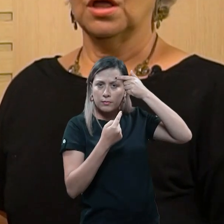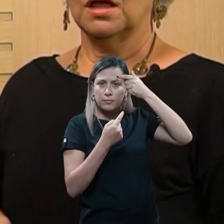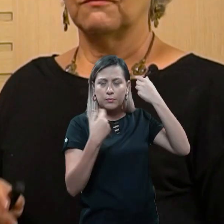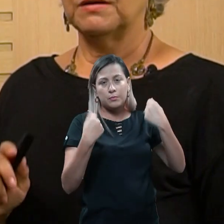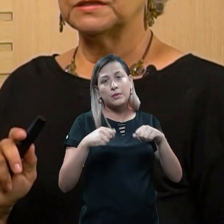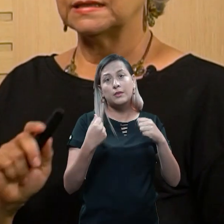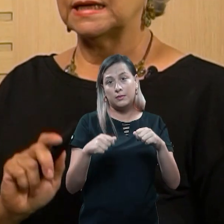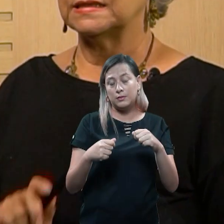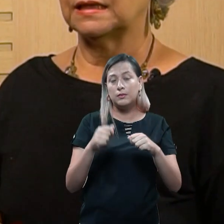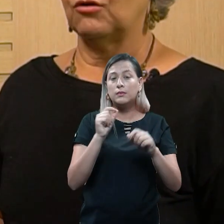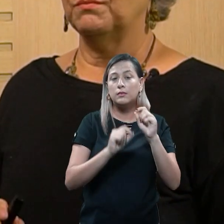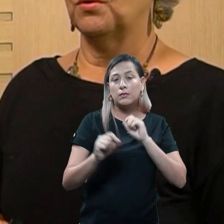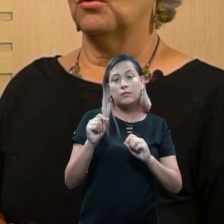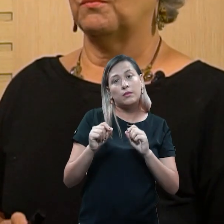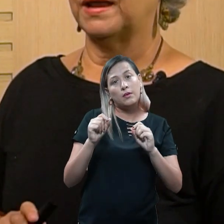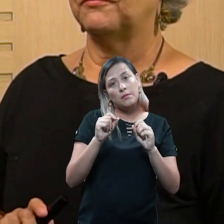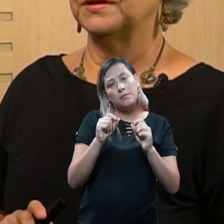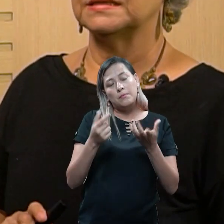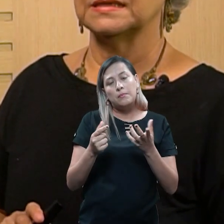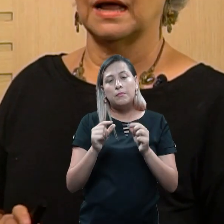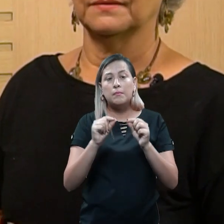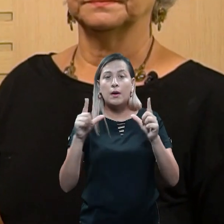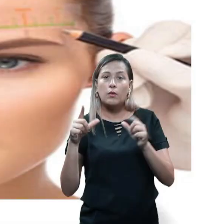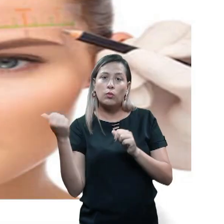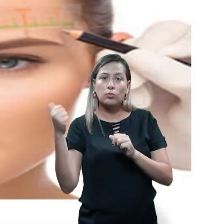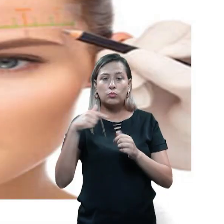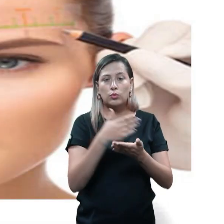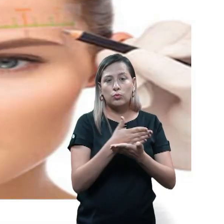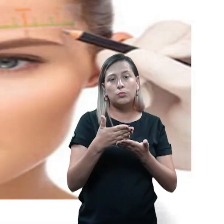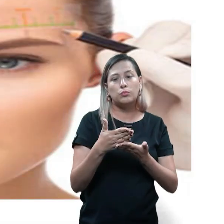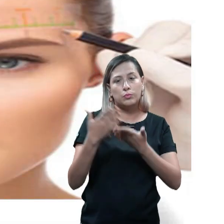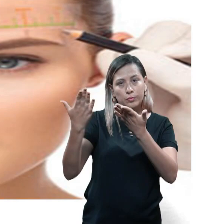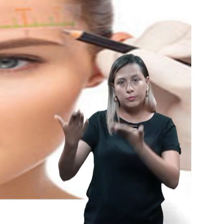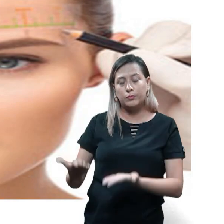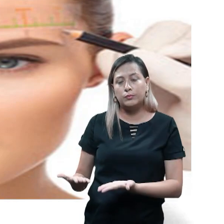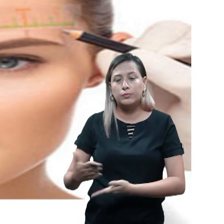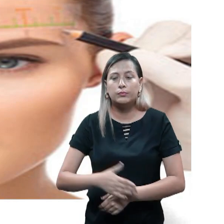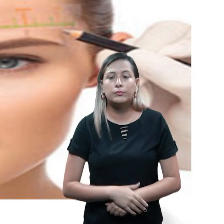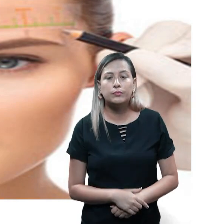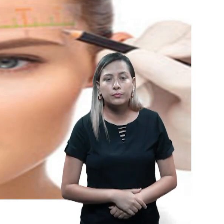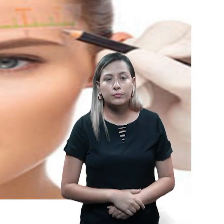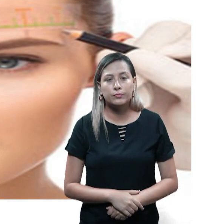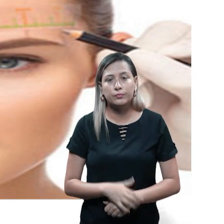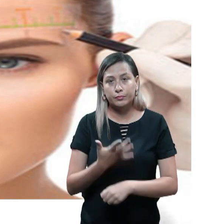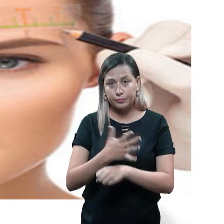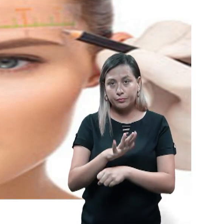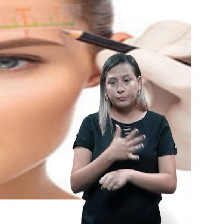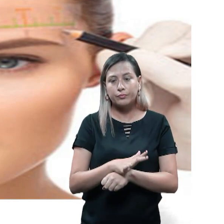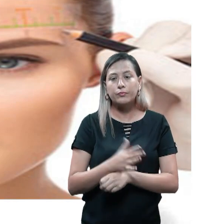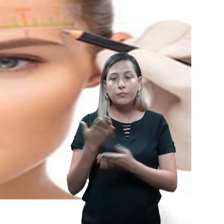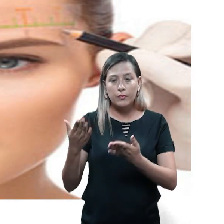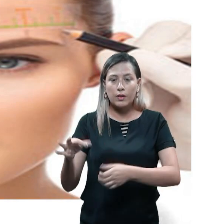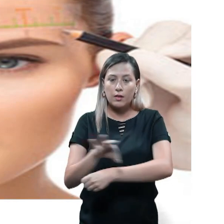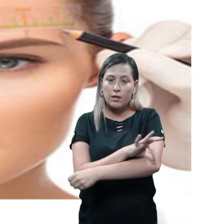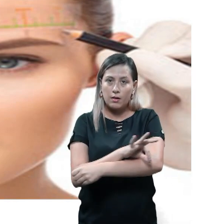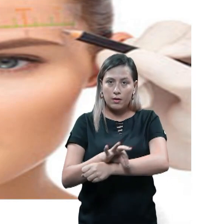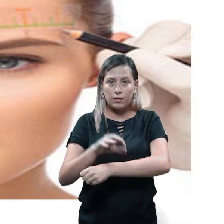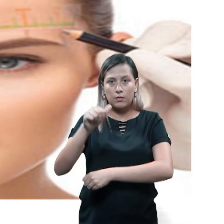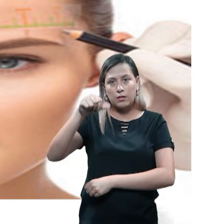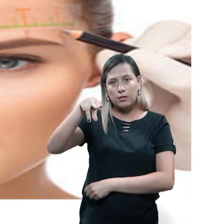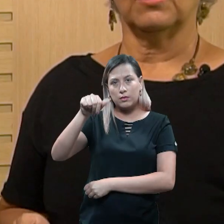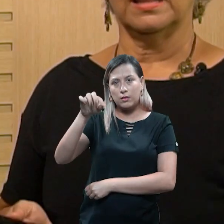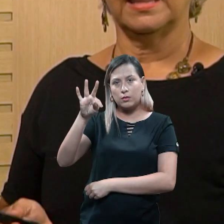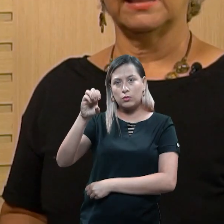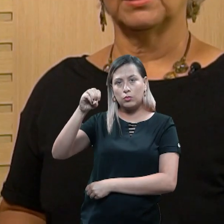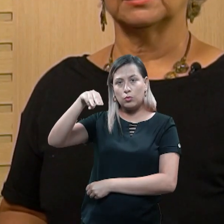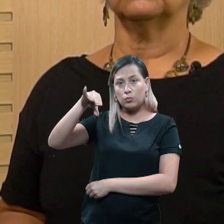menor. Vamos exercitar um pouco para fixar. Essa aqui é a régua anatômica. A